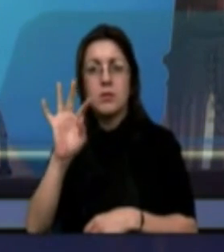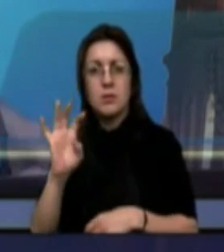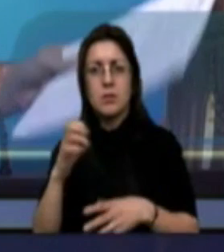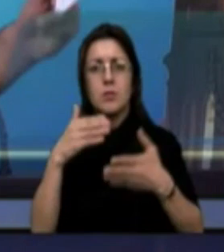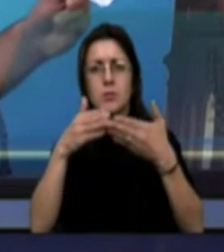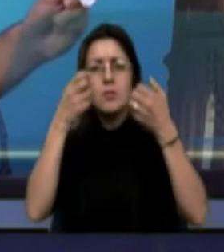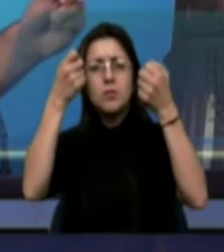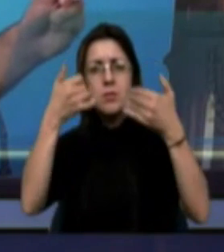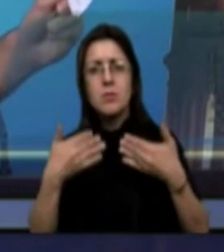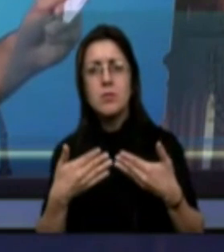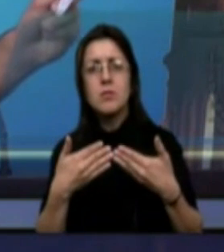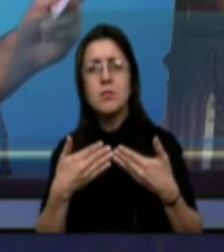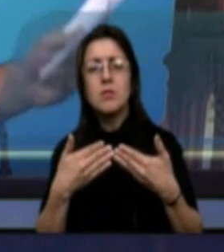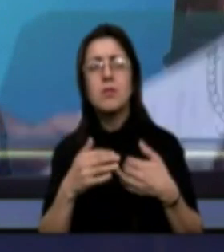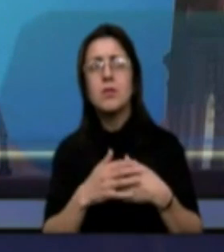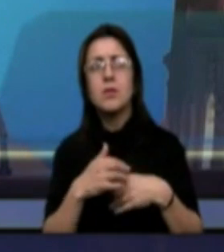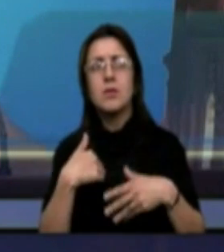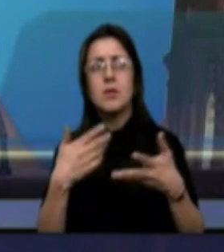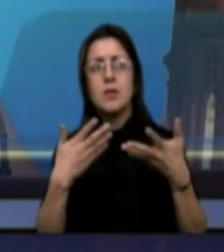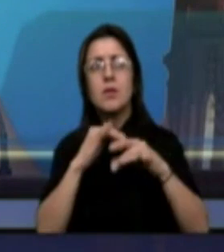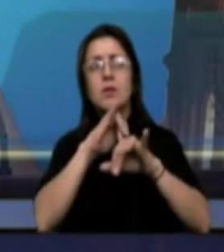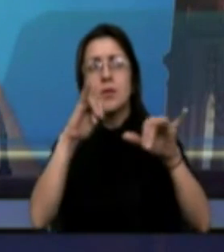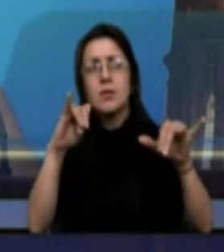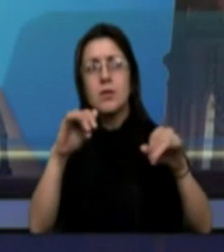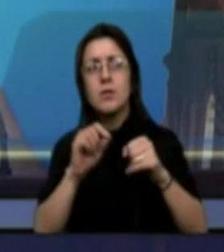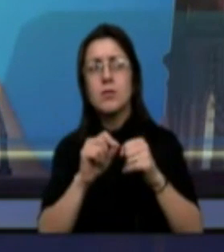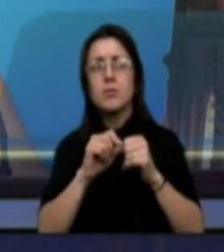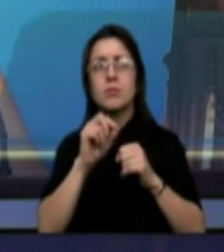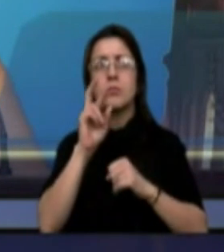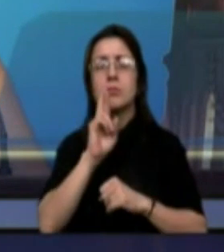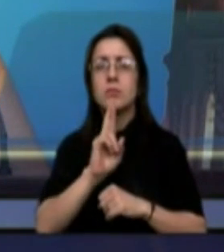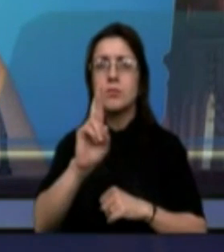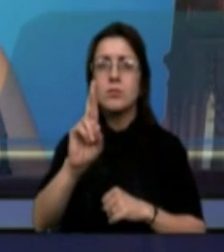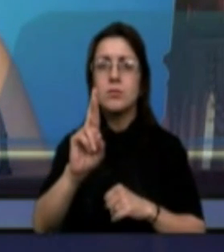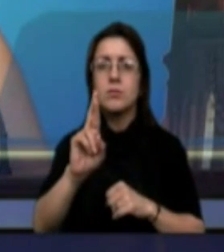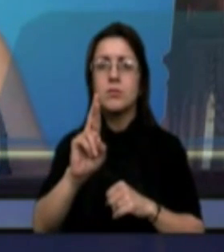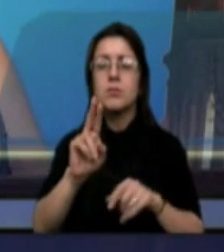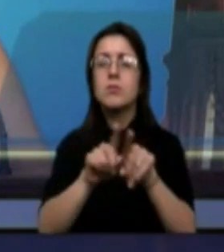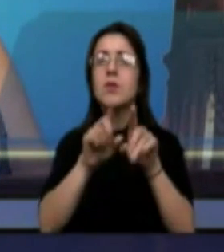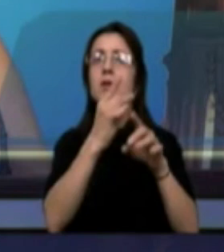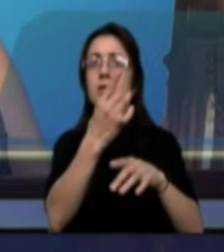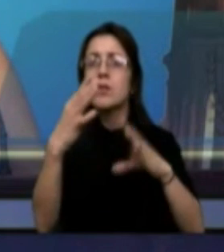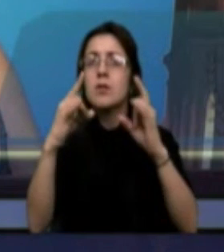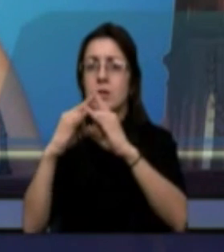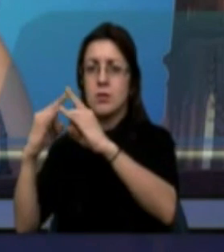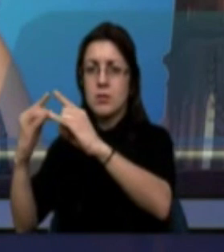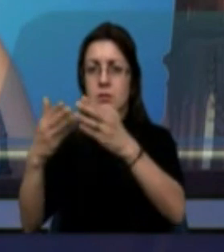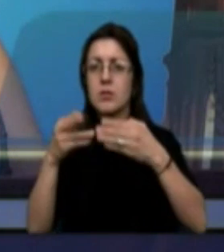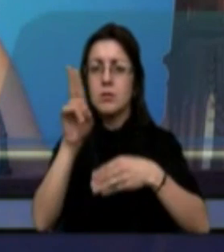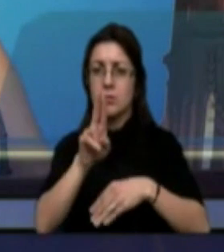estão me pedindo explicação, mas eu quero comunicar a eles que eu vou responder. E cabe às entidades que pegam dinheiro